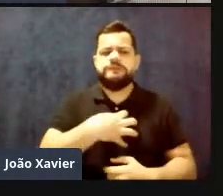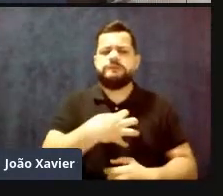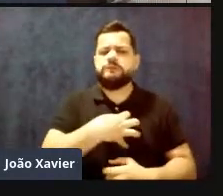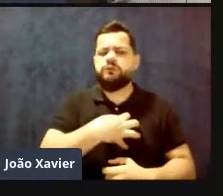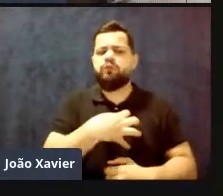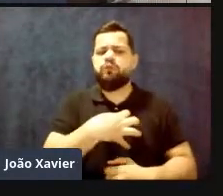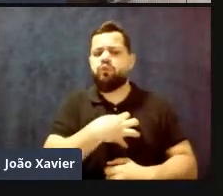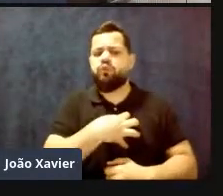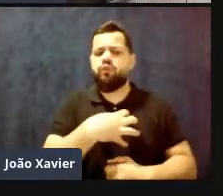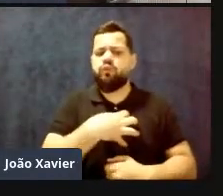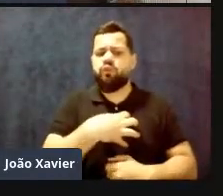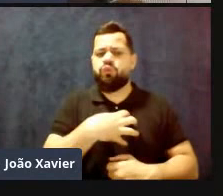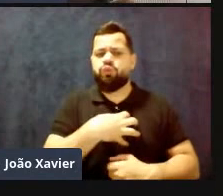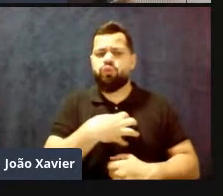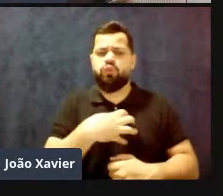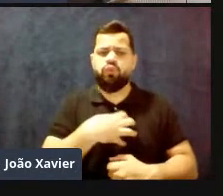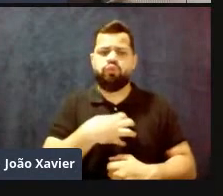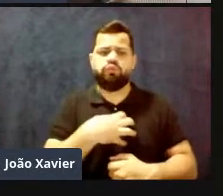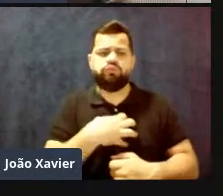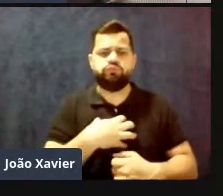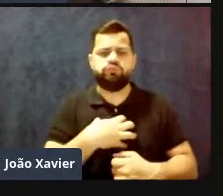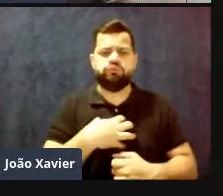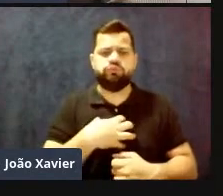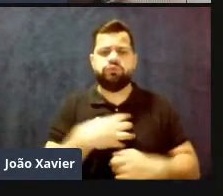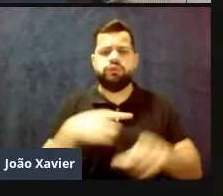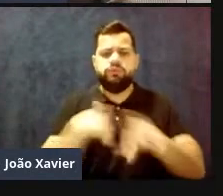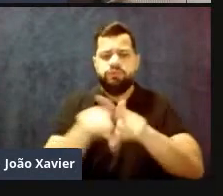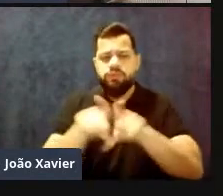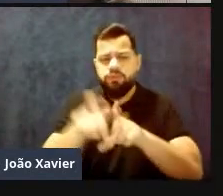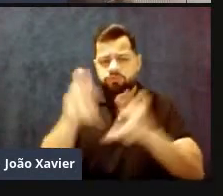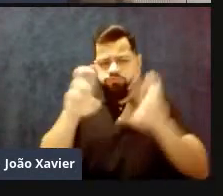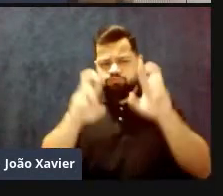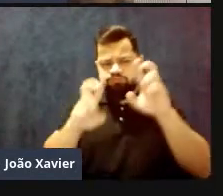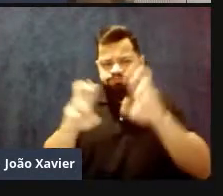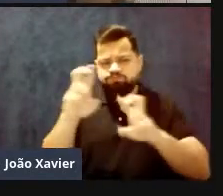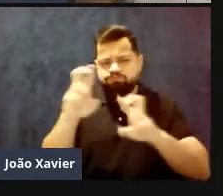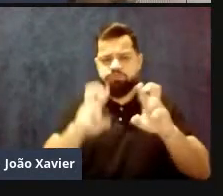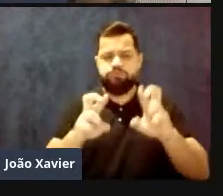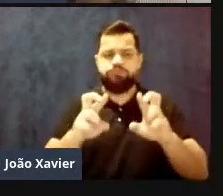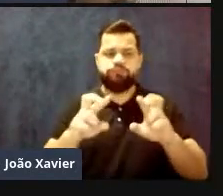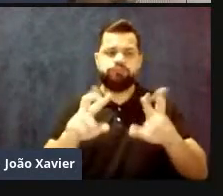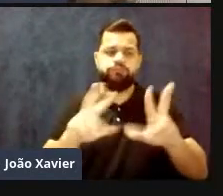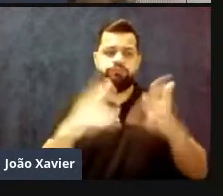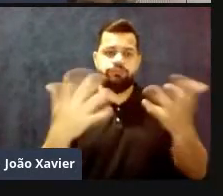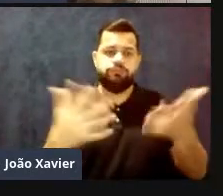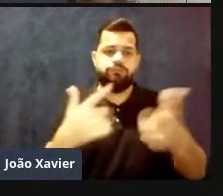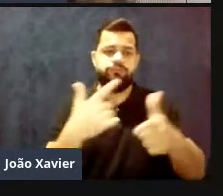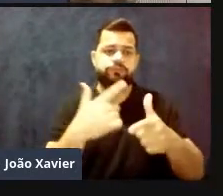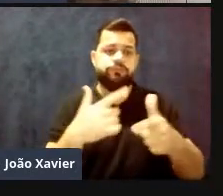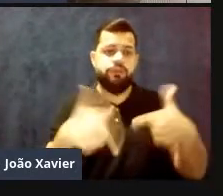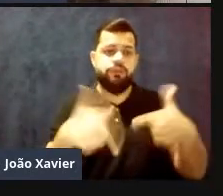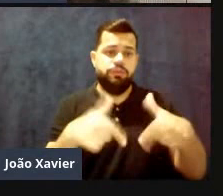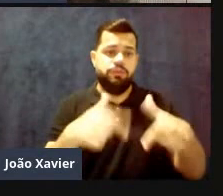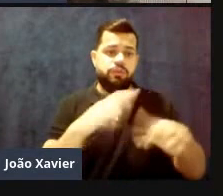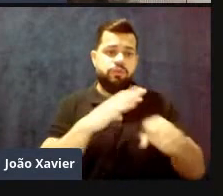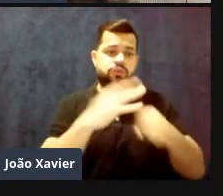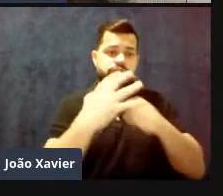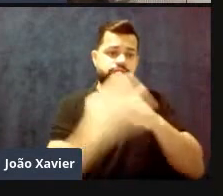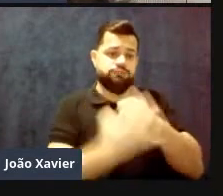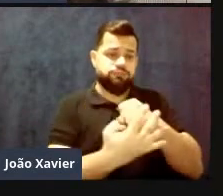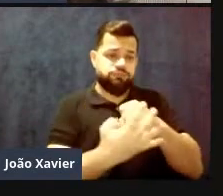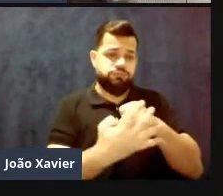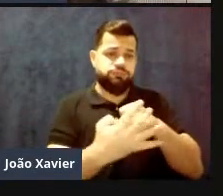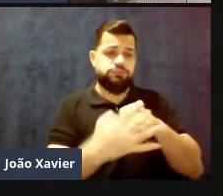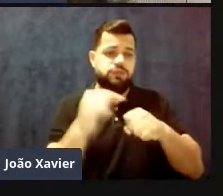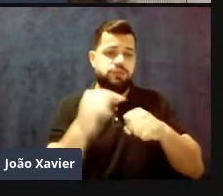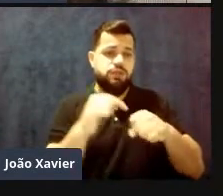exame físico. Trabalhar com Covid-19, gente, foi uma das experiências mais rápidas que a